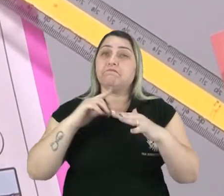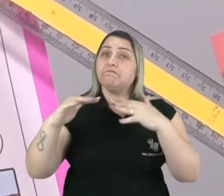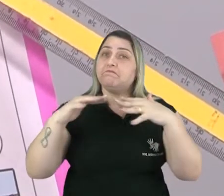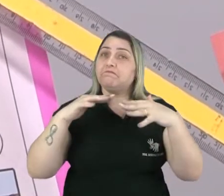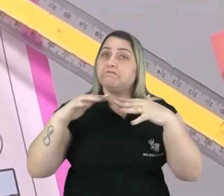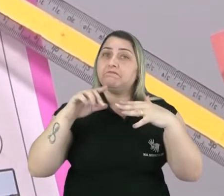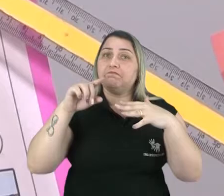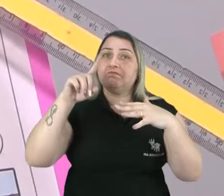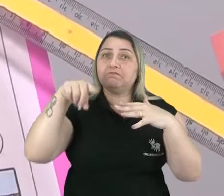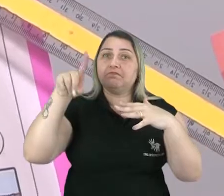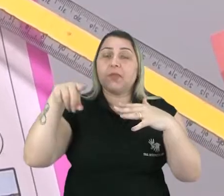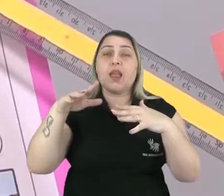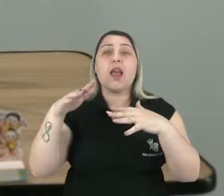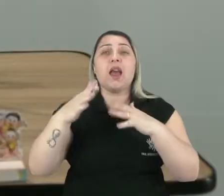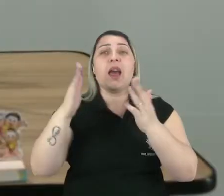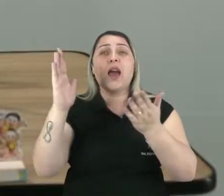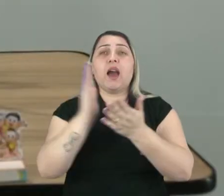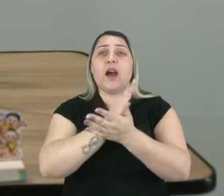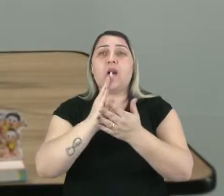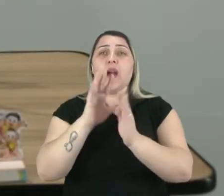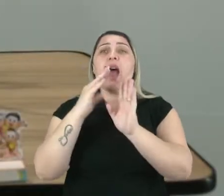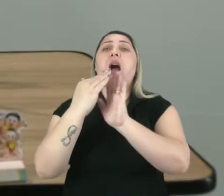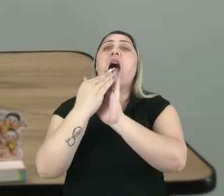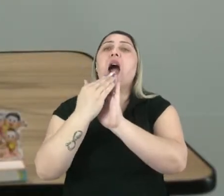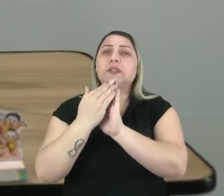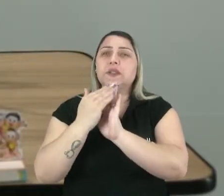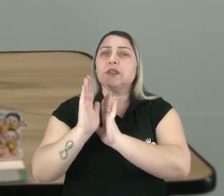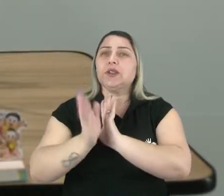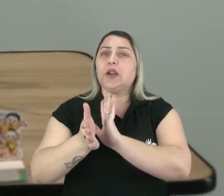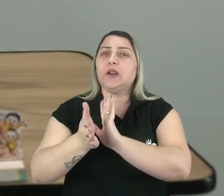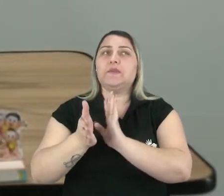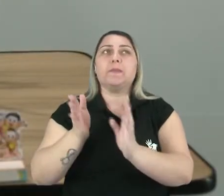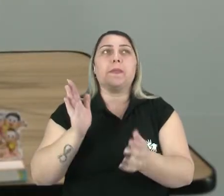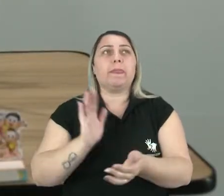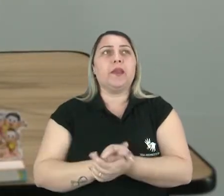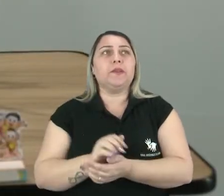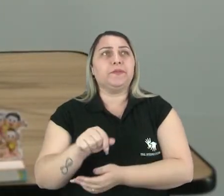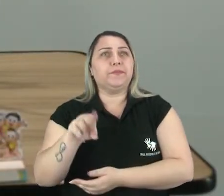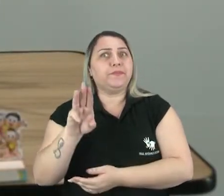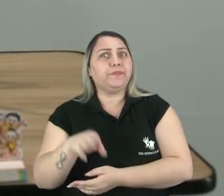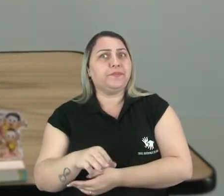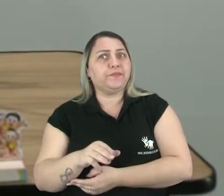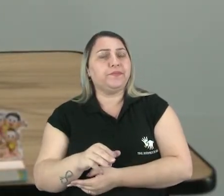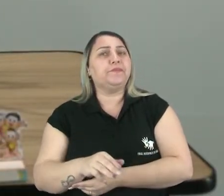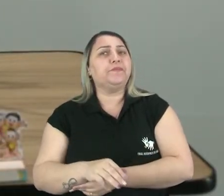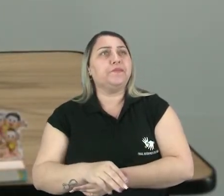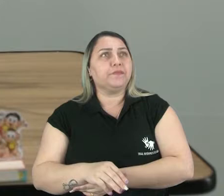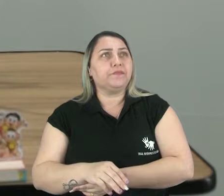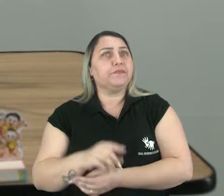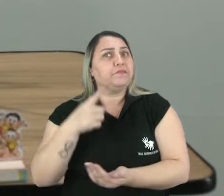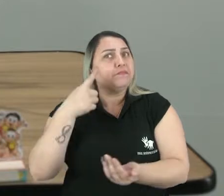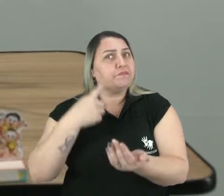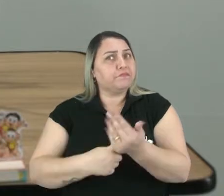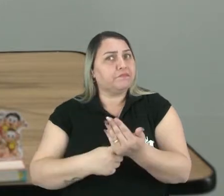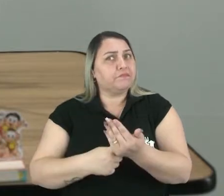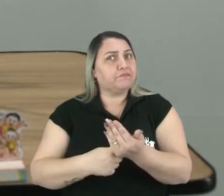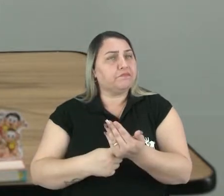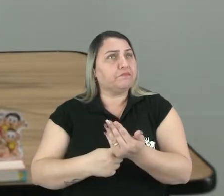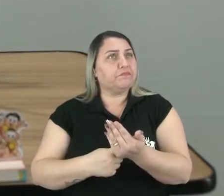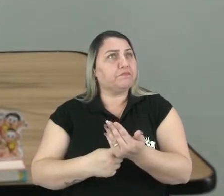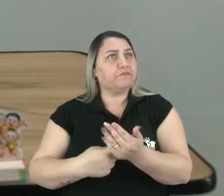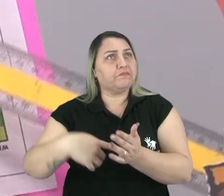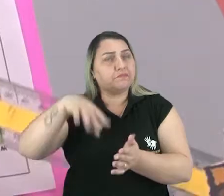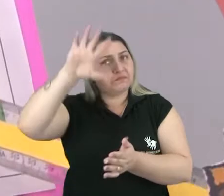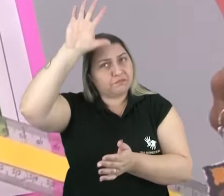alguém mordeu, mas quem será, crianças, que mordeu o cachorro-quente de Cebolinha? Vamos descobrir no